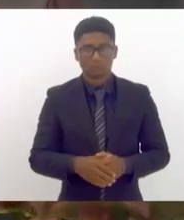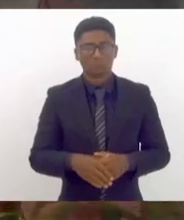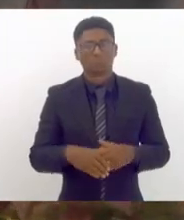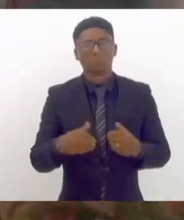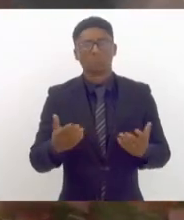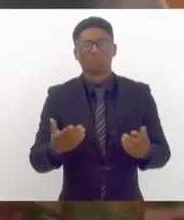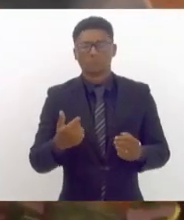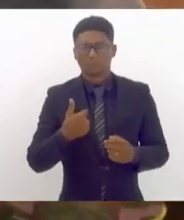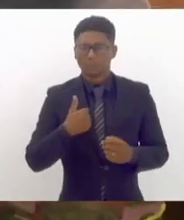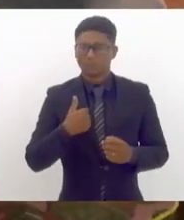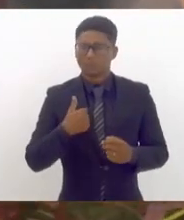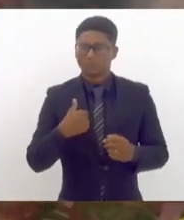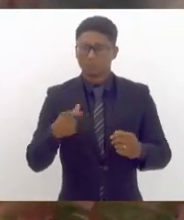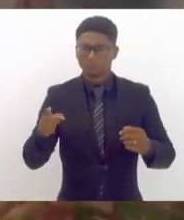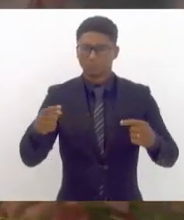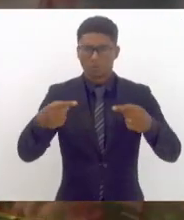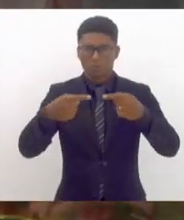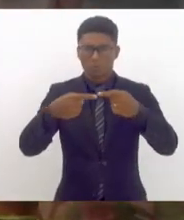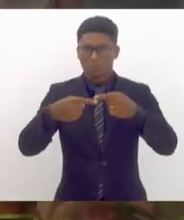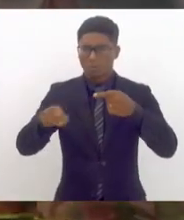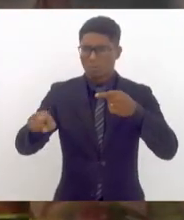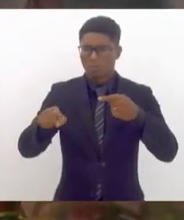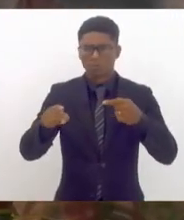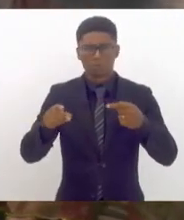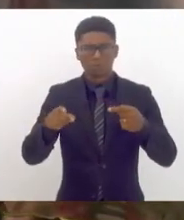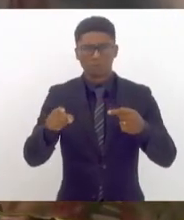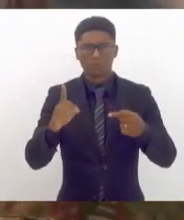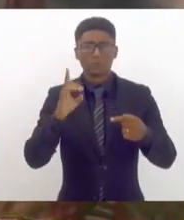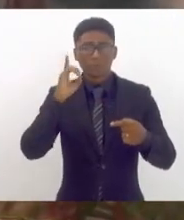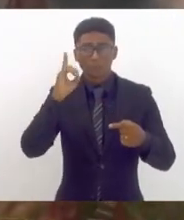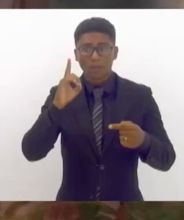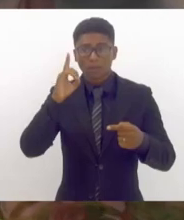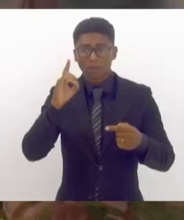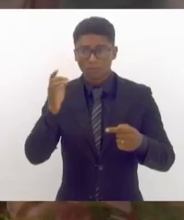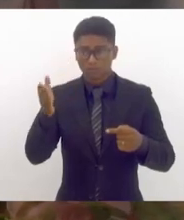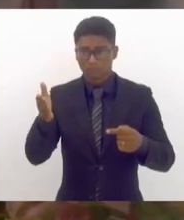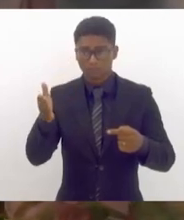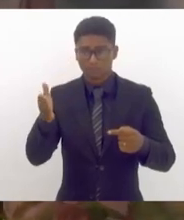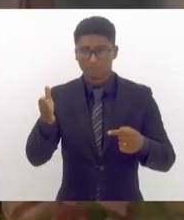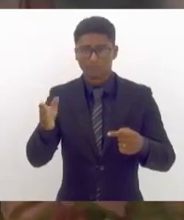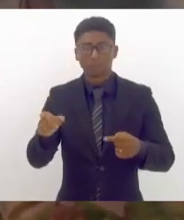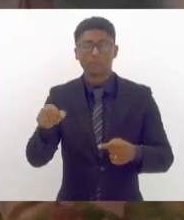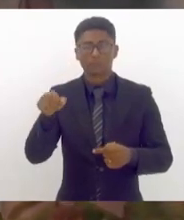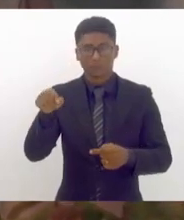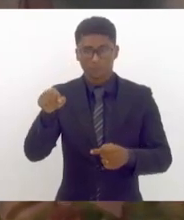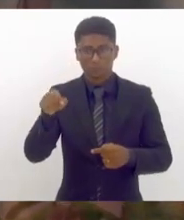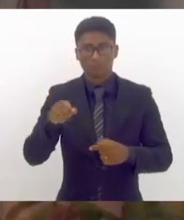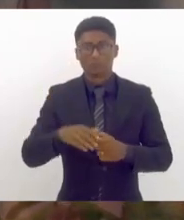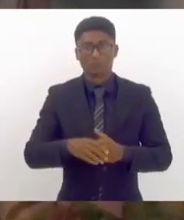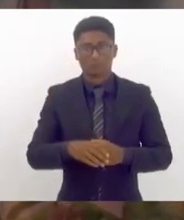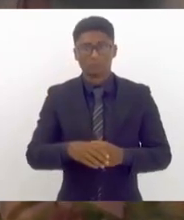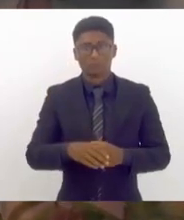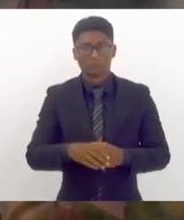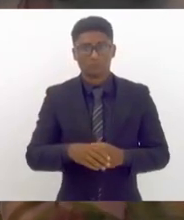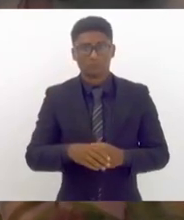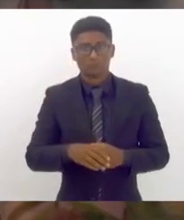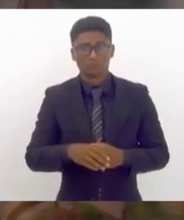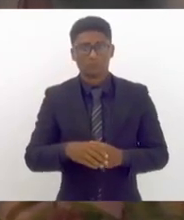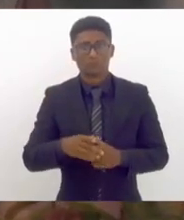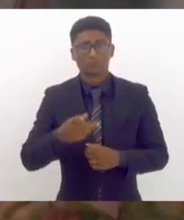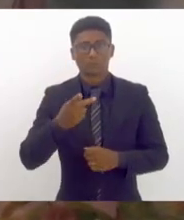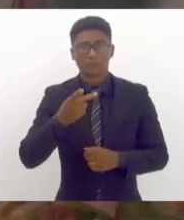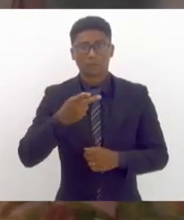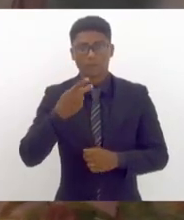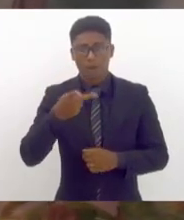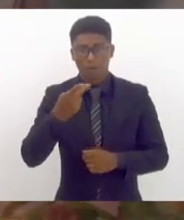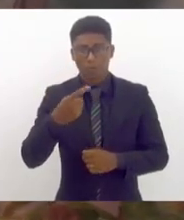contradição entre o que disse o deputado, que contestou, colocando a existência